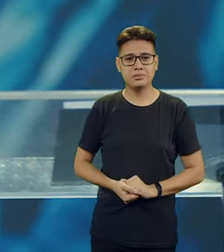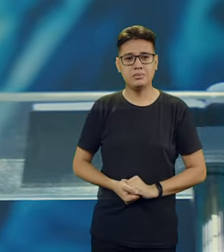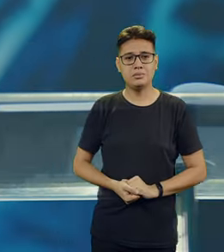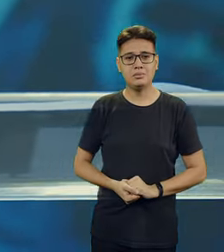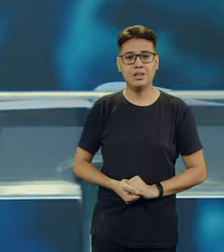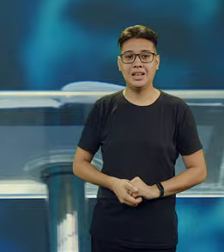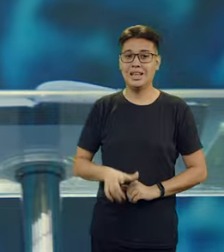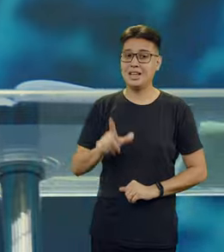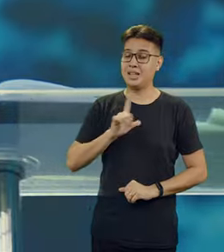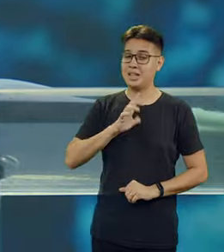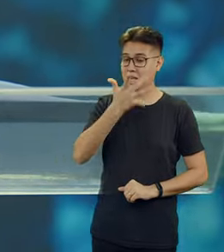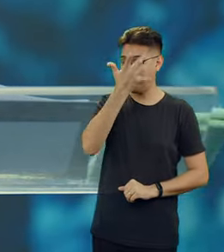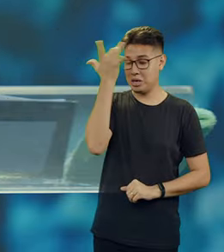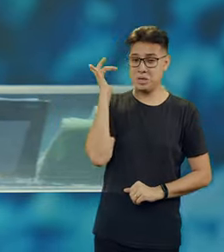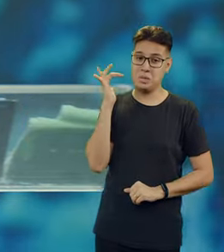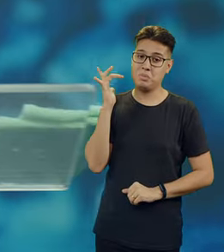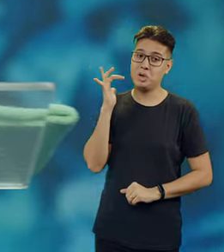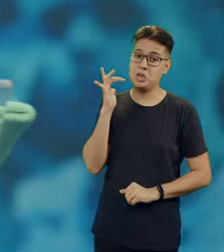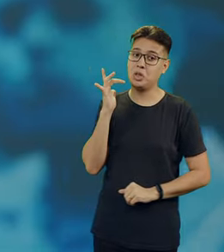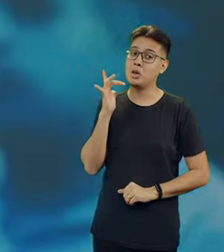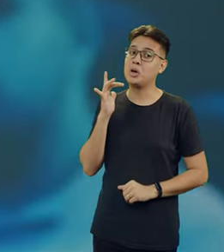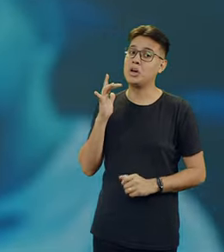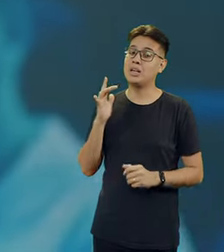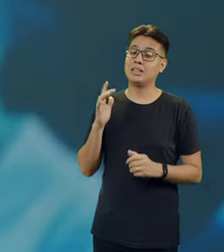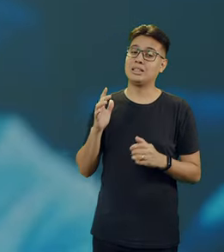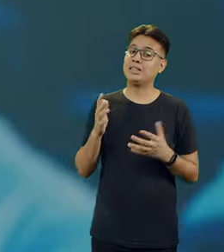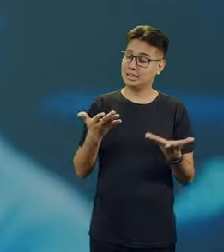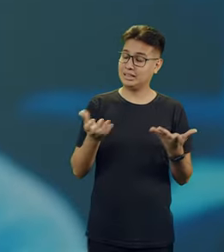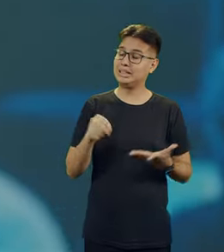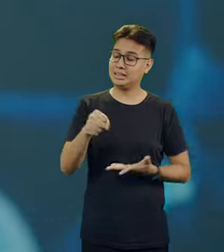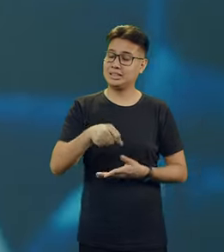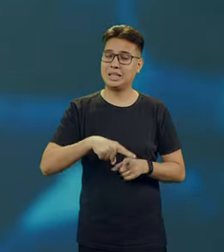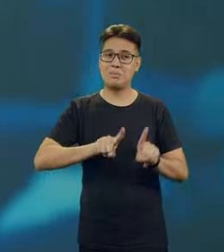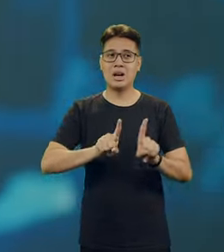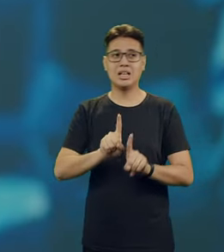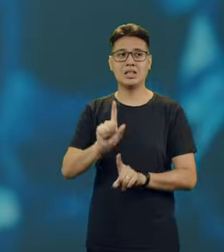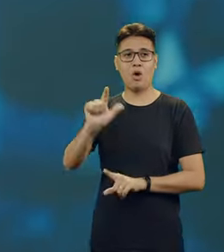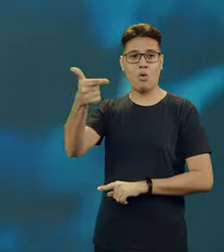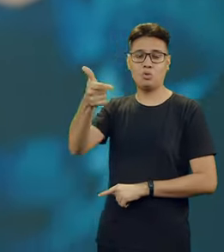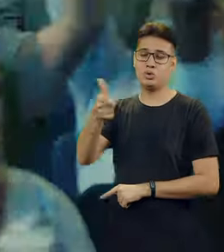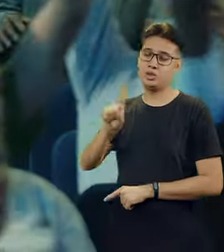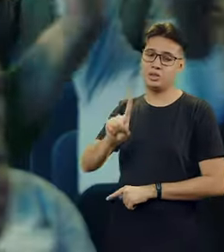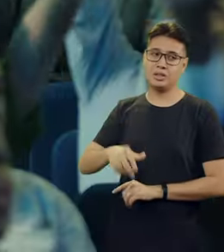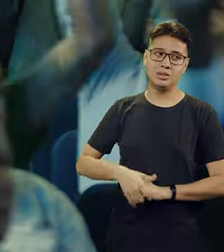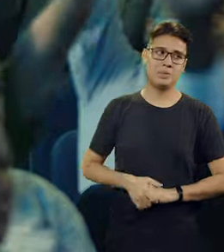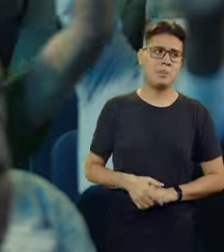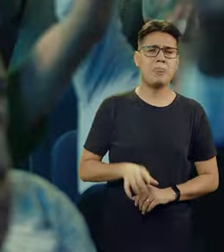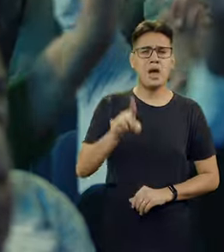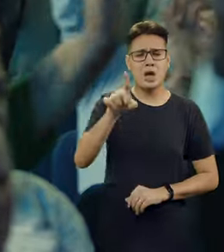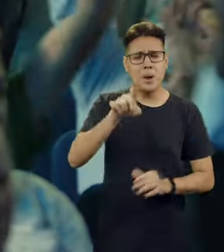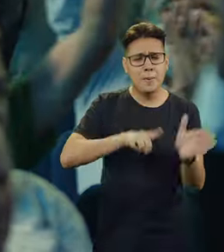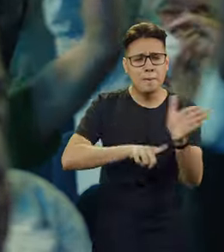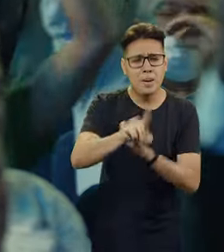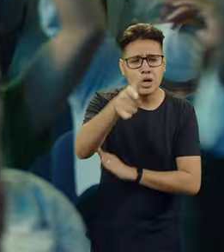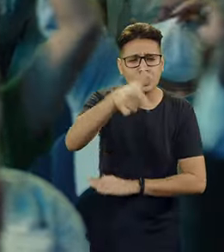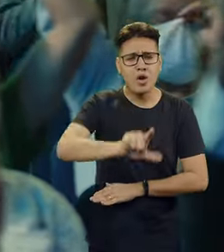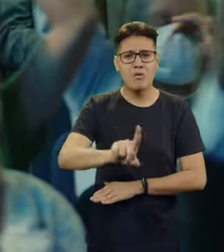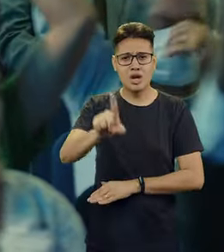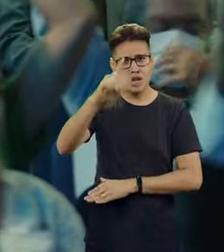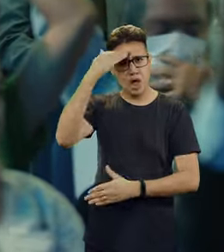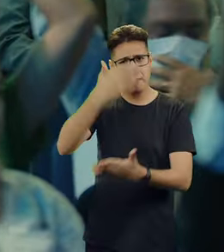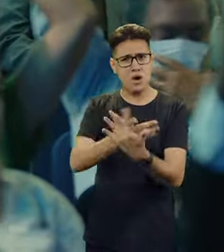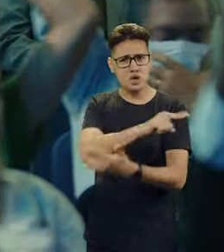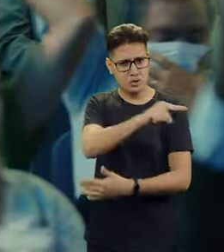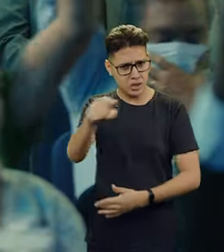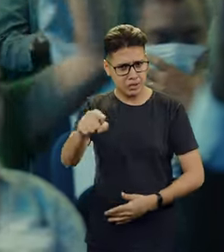Tem gente que reagiu, outros não. Eu vou perguntar de novo: Deus pode contar com você? Para o que